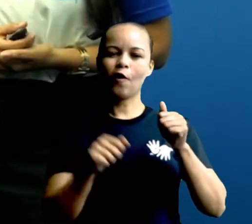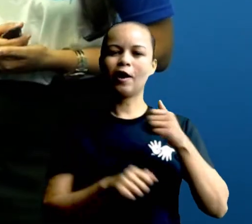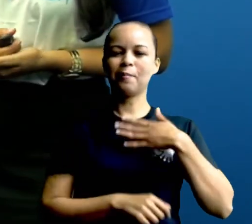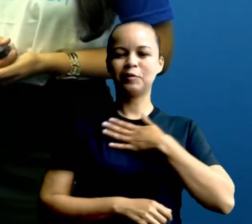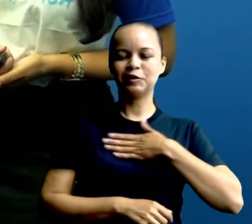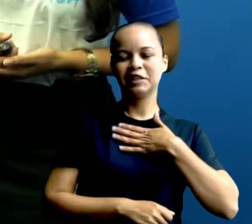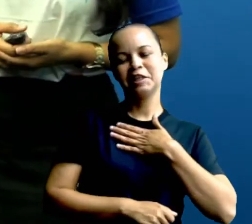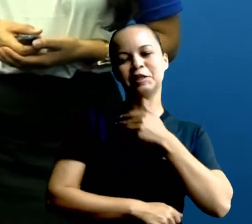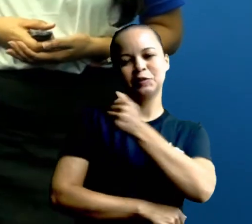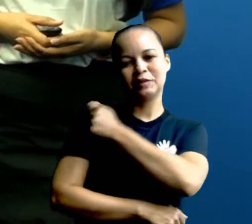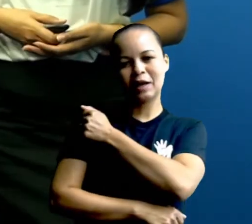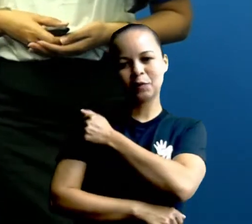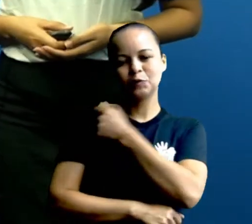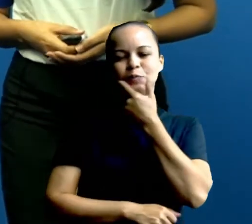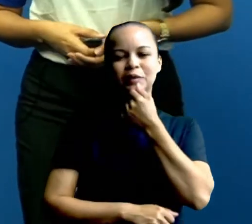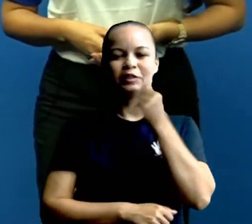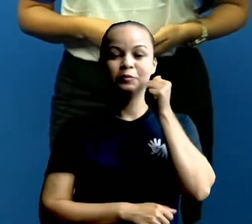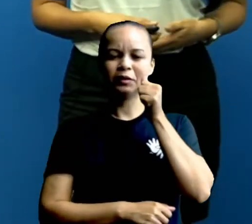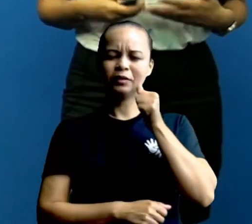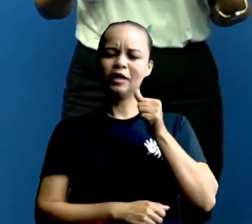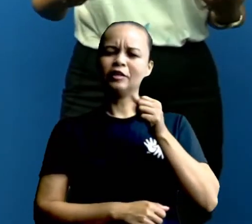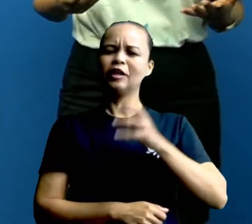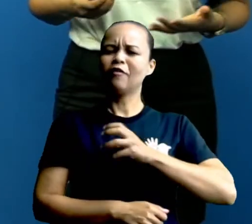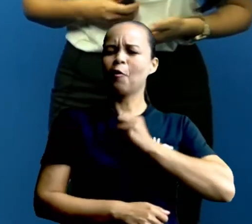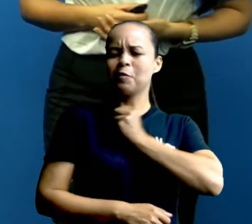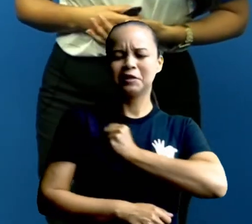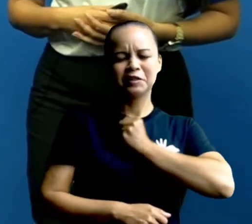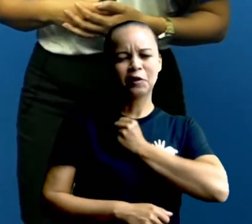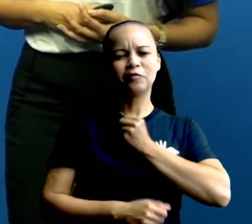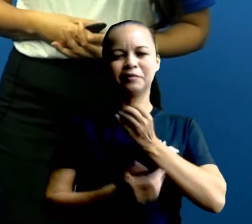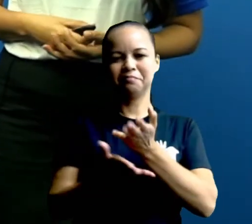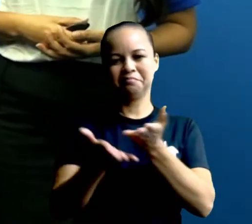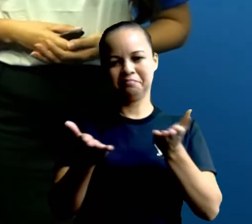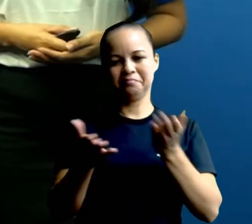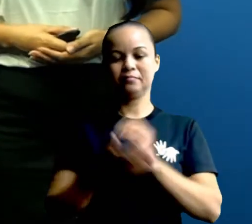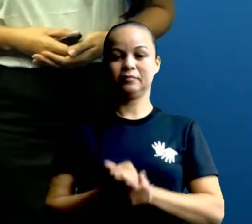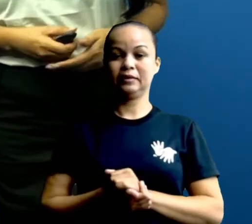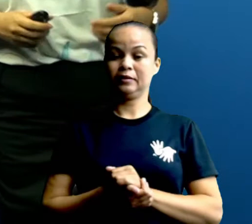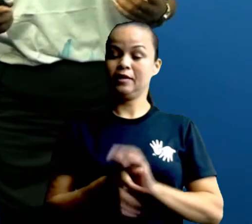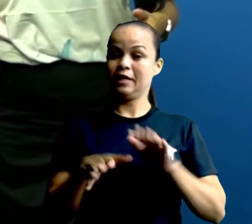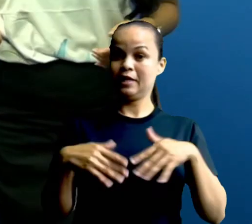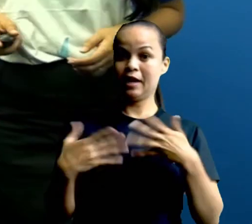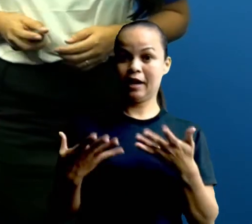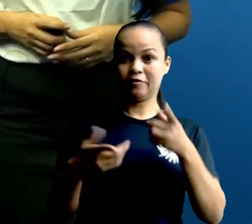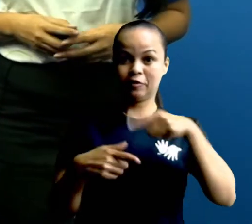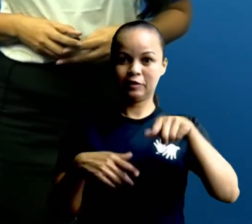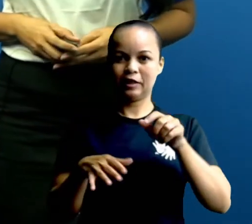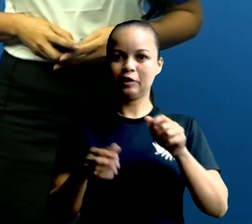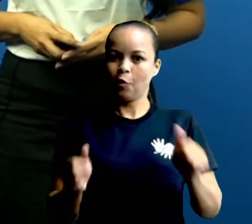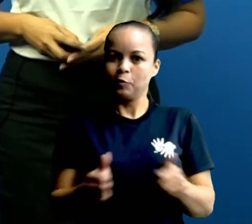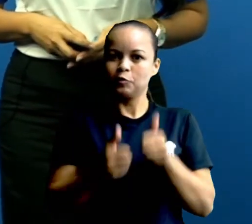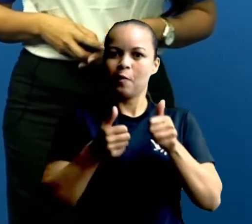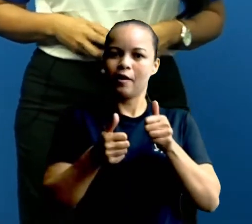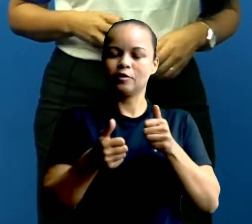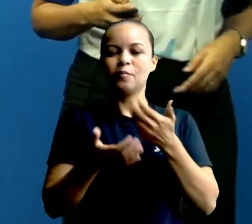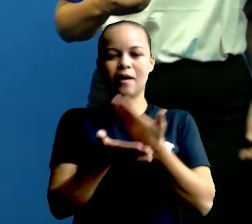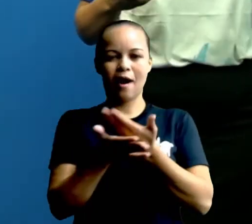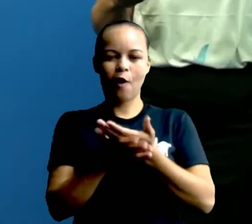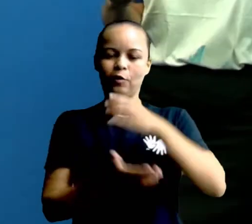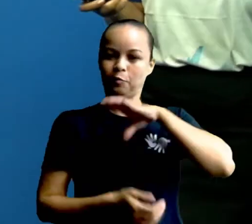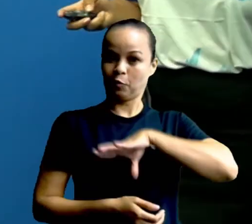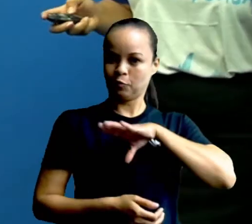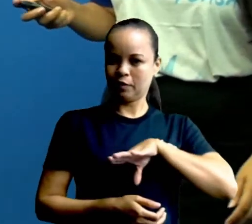Olá, meus queridos alunos, minhas queridas alunas. Estava com muita saudade de vocês. E aí, preparados para mais uma aula de língua